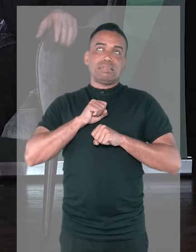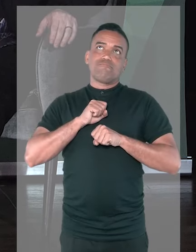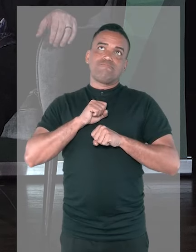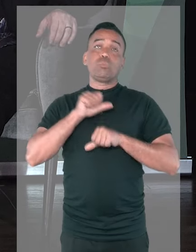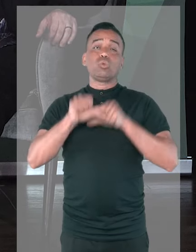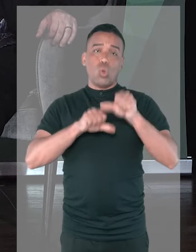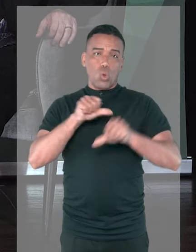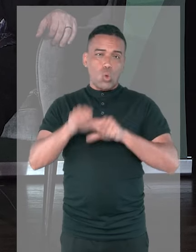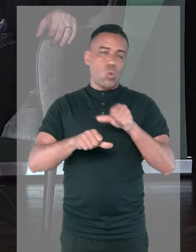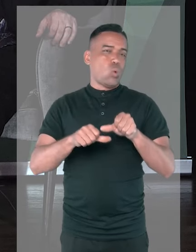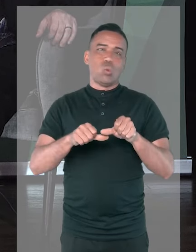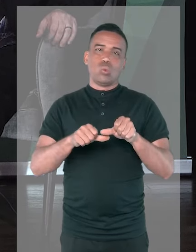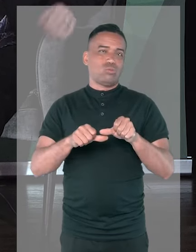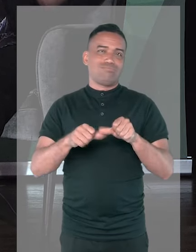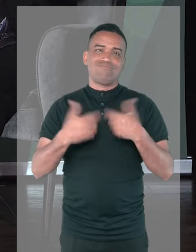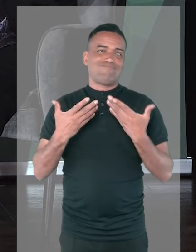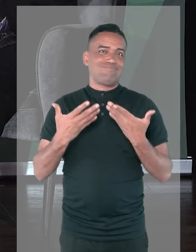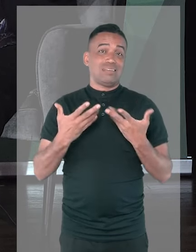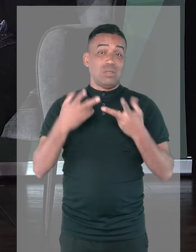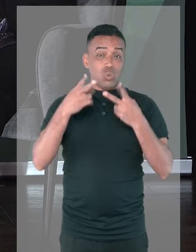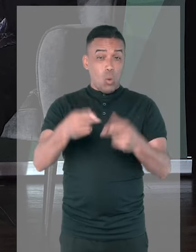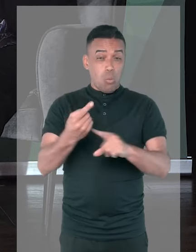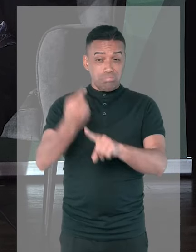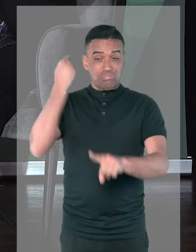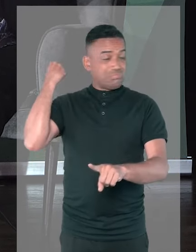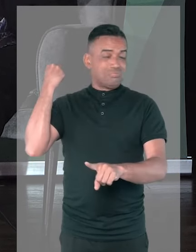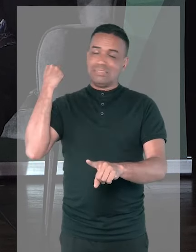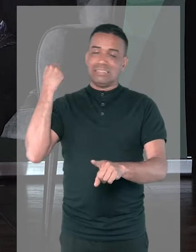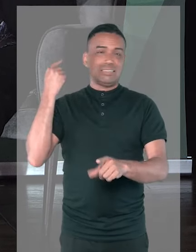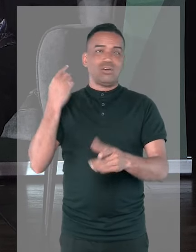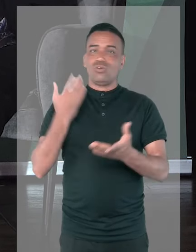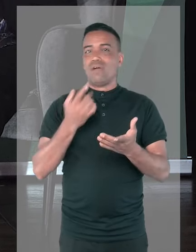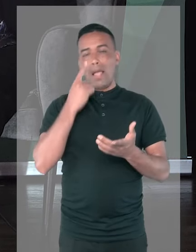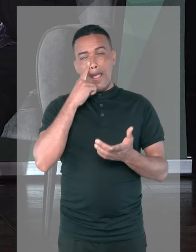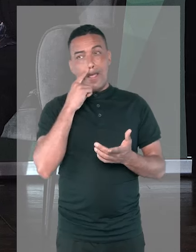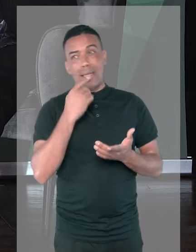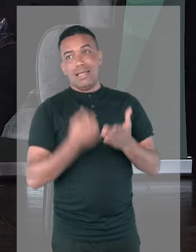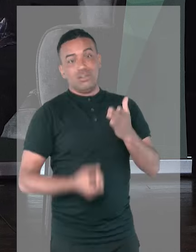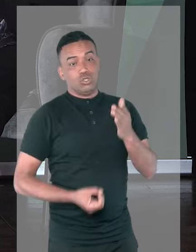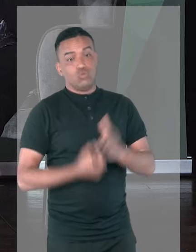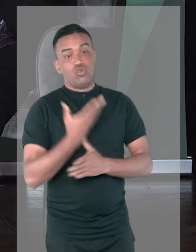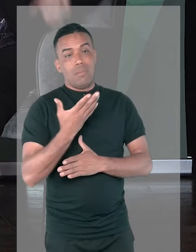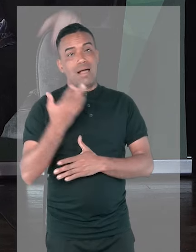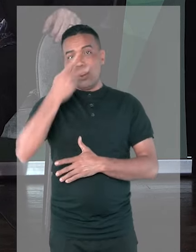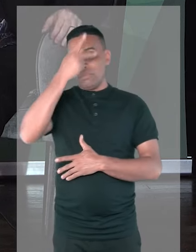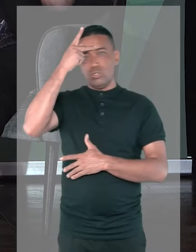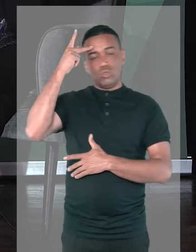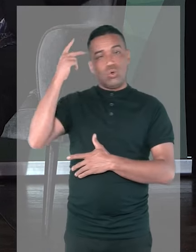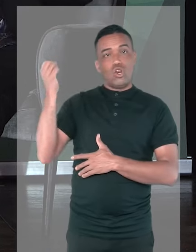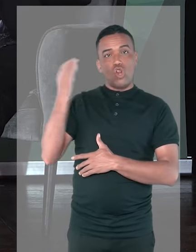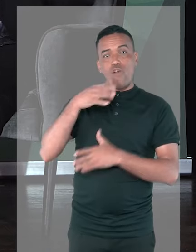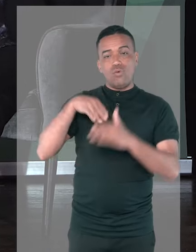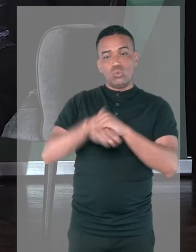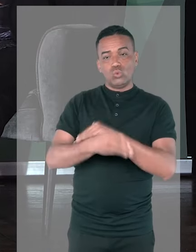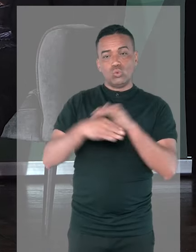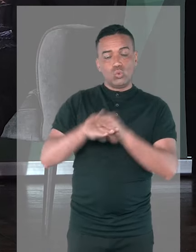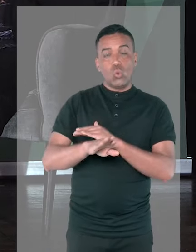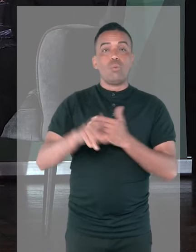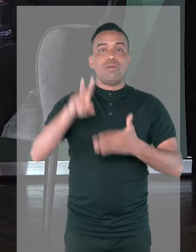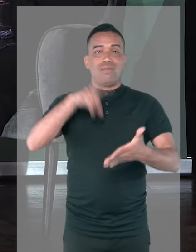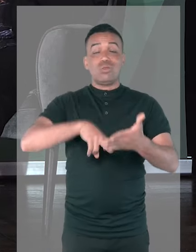volta, sabe? A gente não vai formar escritores, novos leitores e tudo mais. Assim, a gente pode se